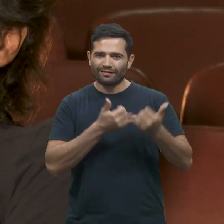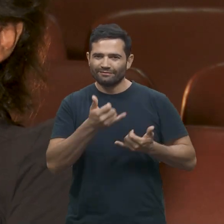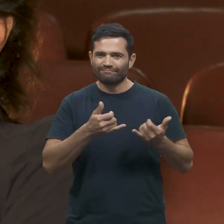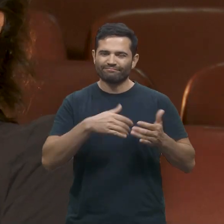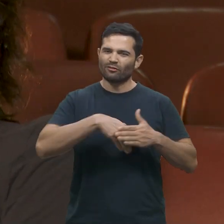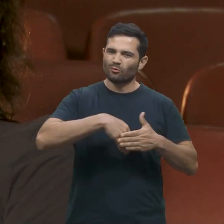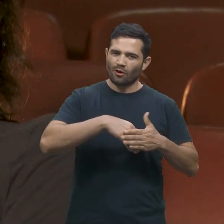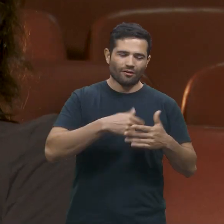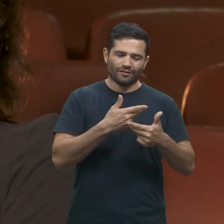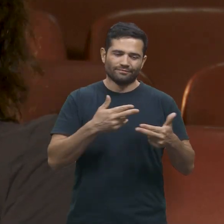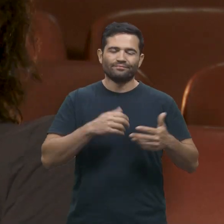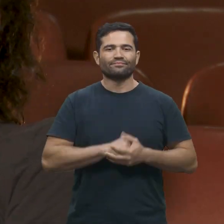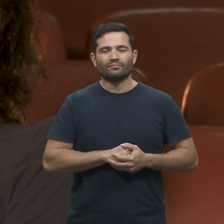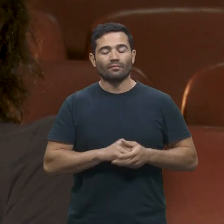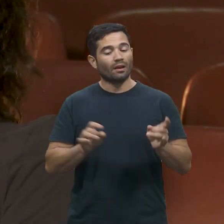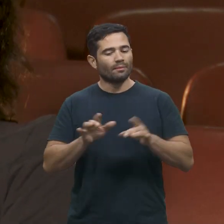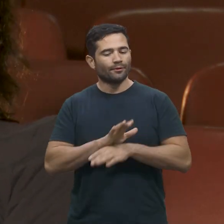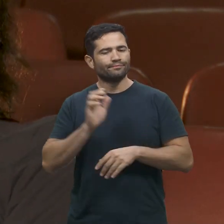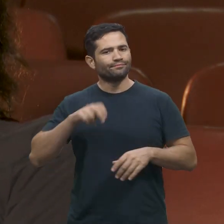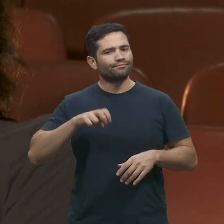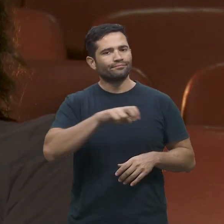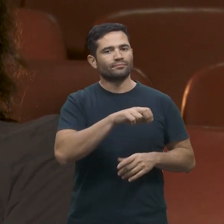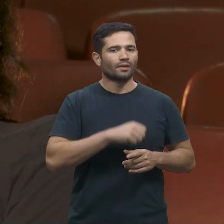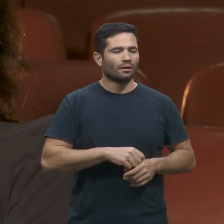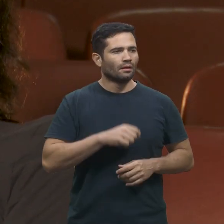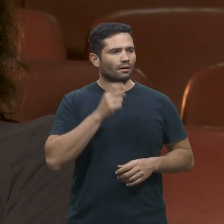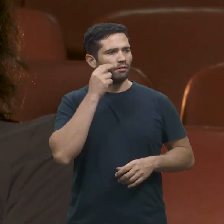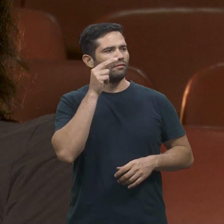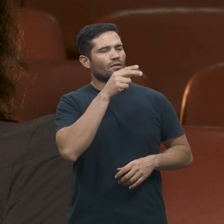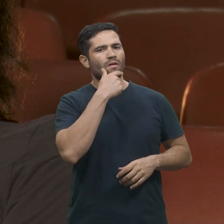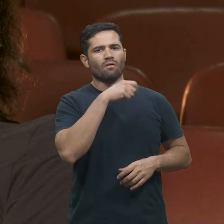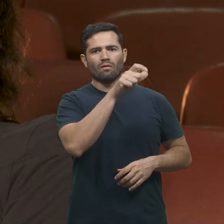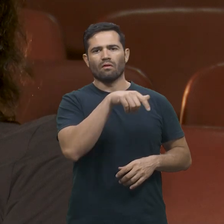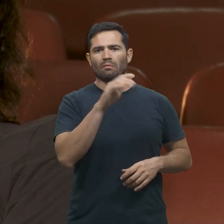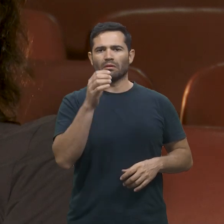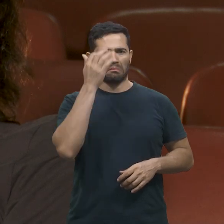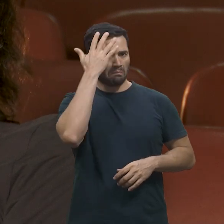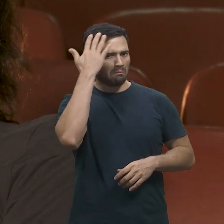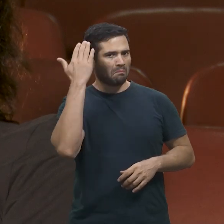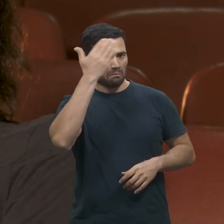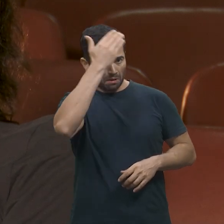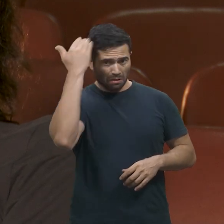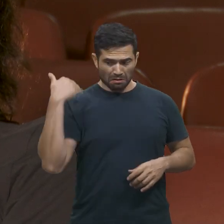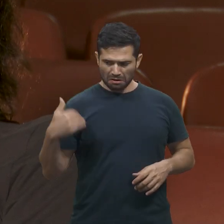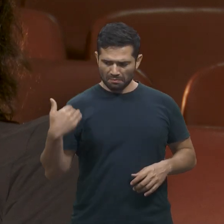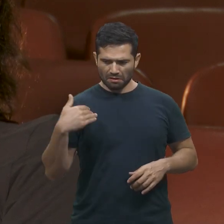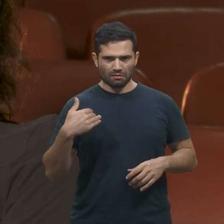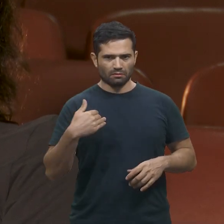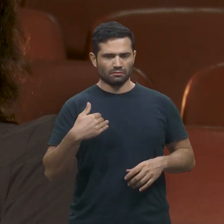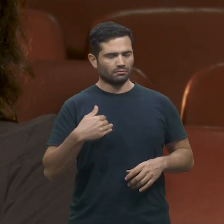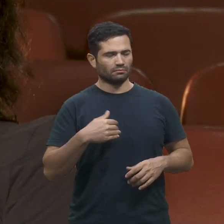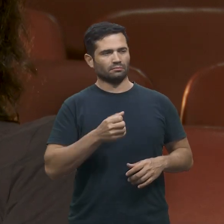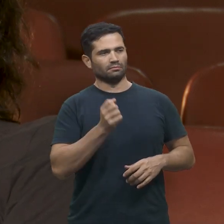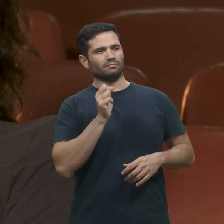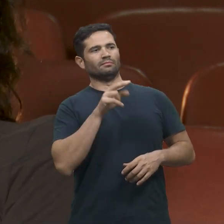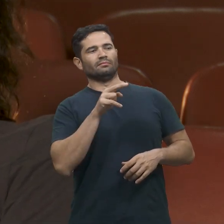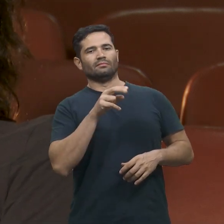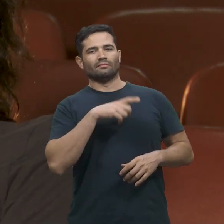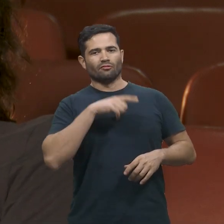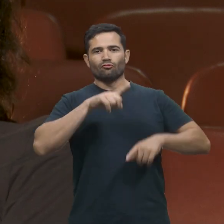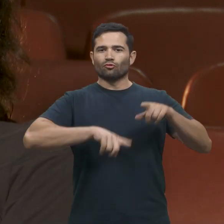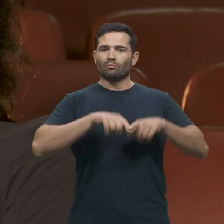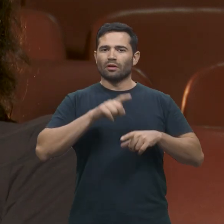aquela coisa, jogar bola. E aí tinha um cabeludo tocando um instrumento brilhante.